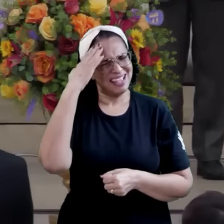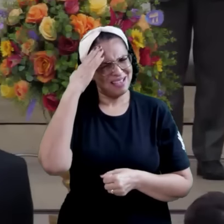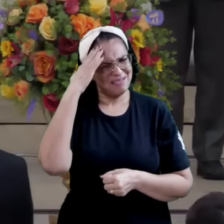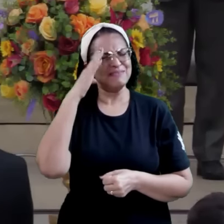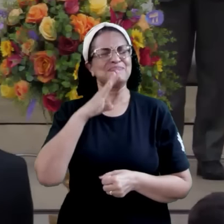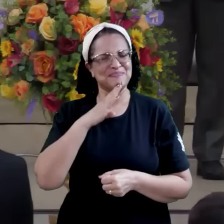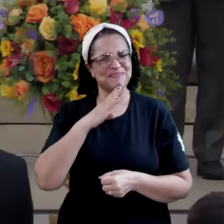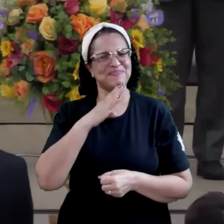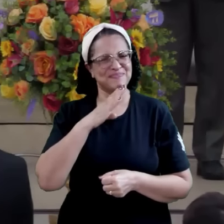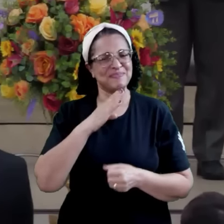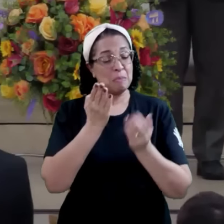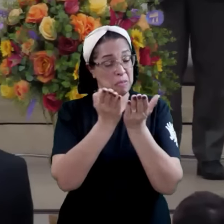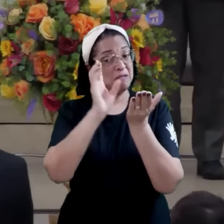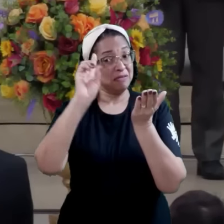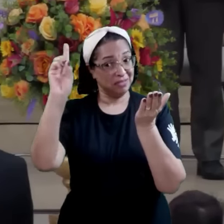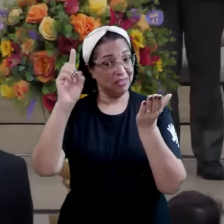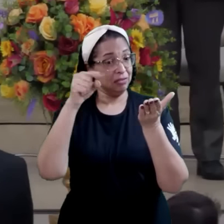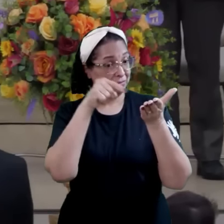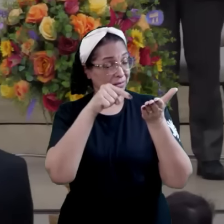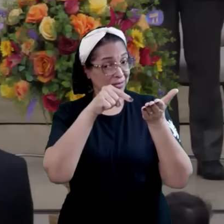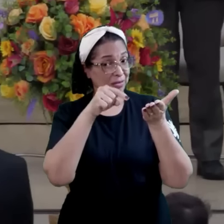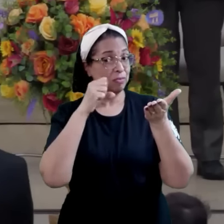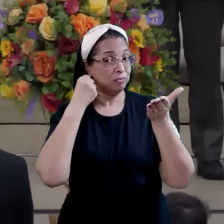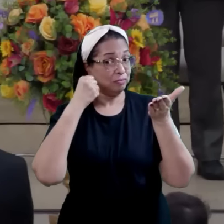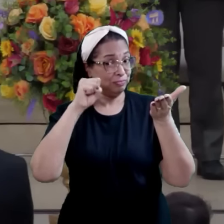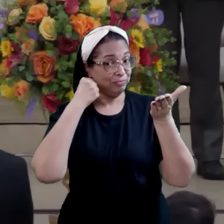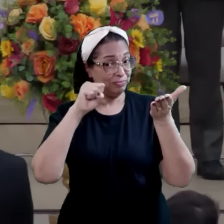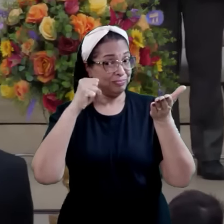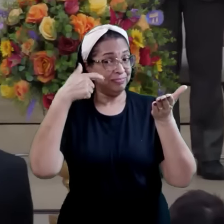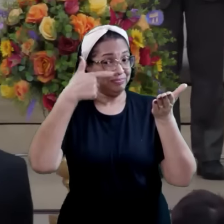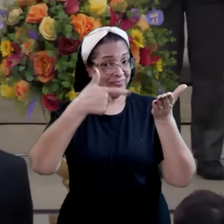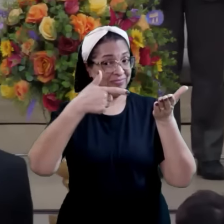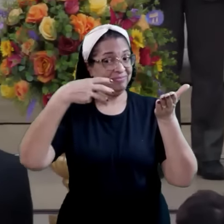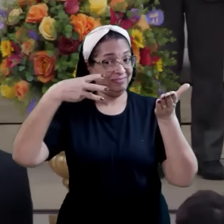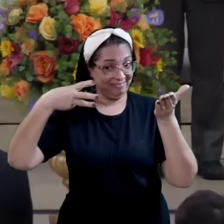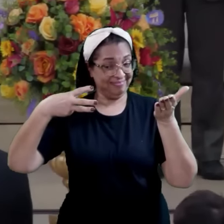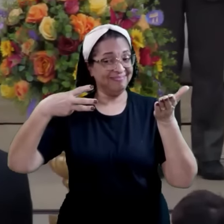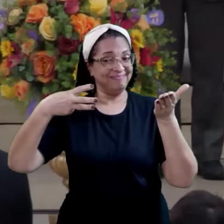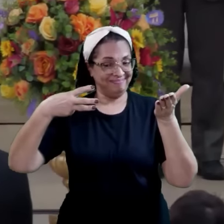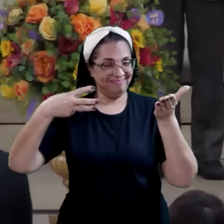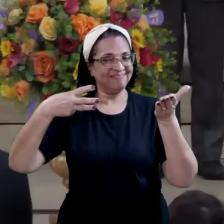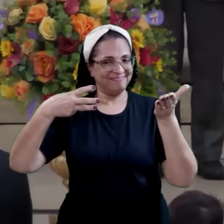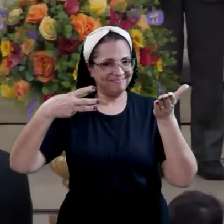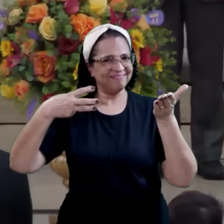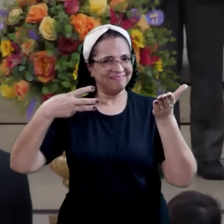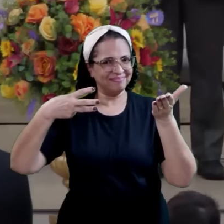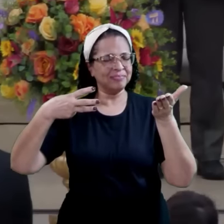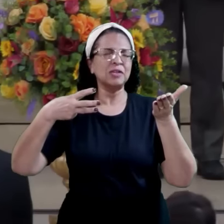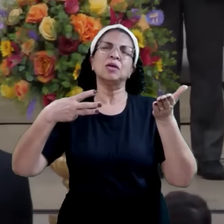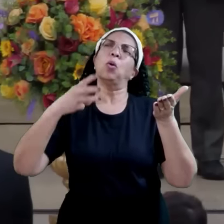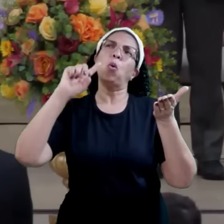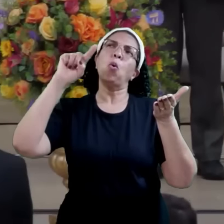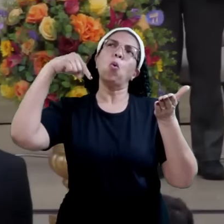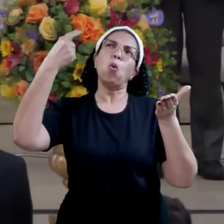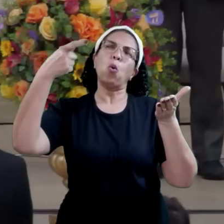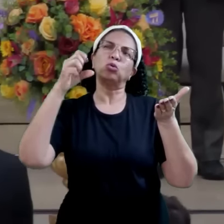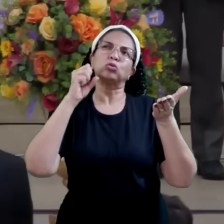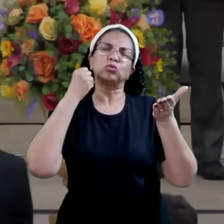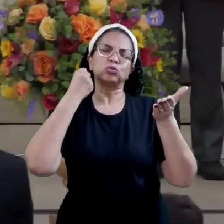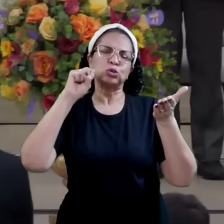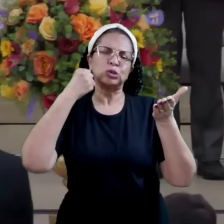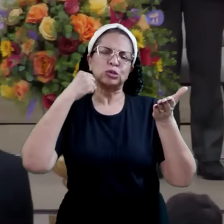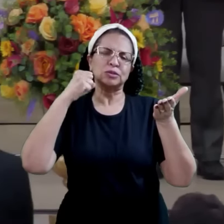na Bíblia que se tornam muito conhecidos né Salmo 23 Salmo de número 23 Salmo de número 91 Lucas